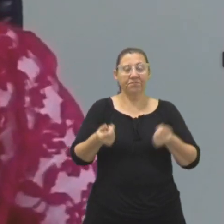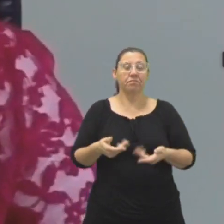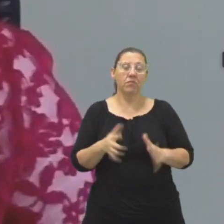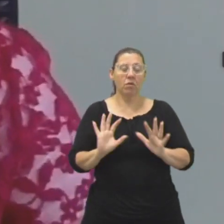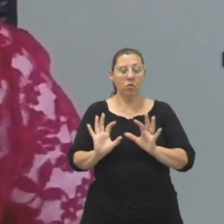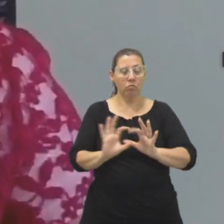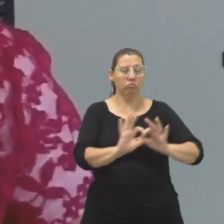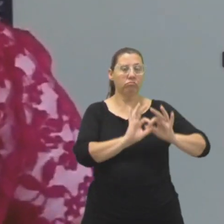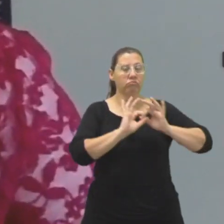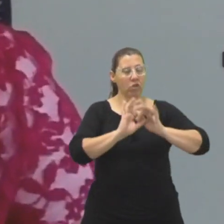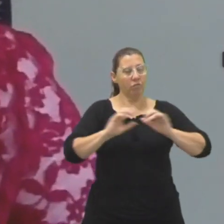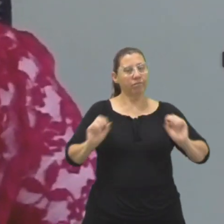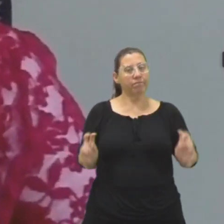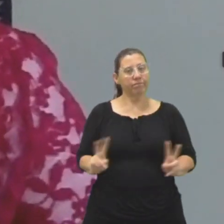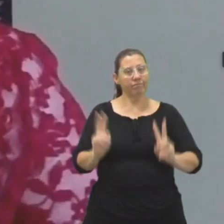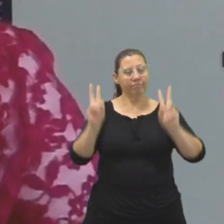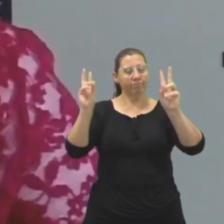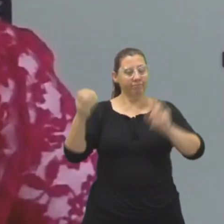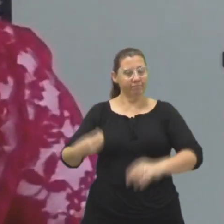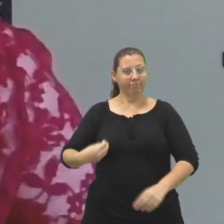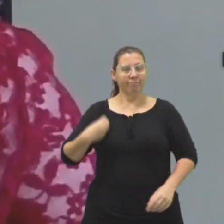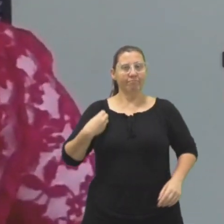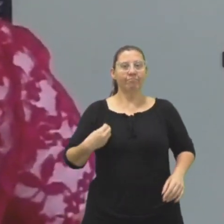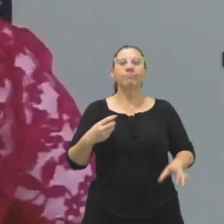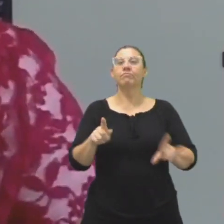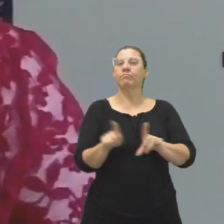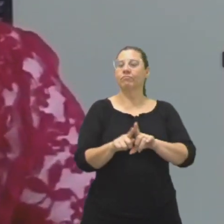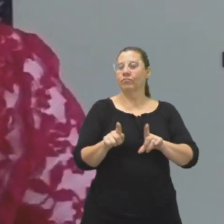vida. Então, foi uma ação envolvendo também